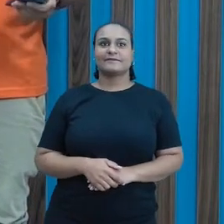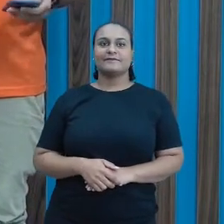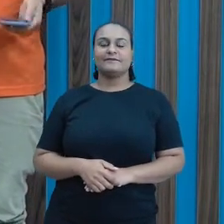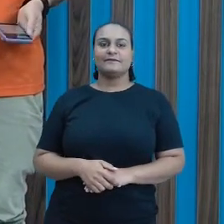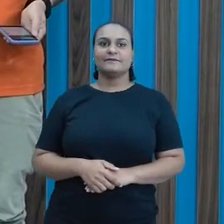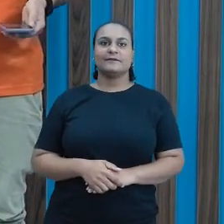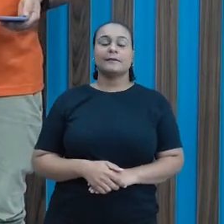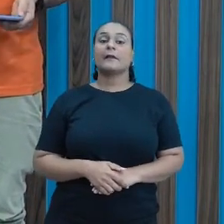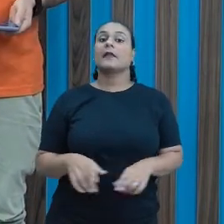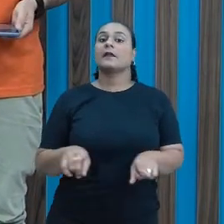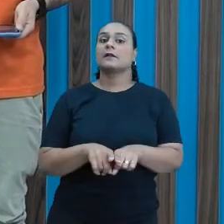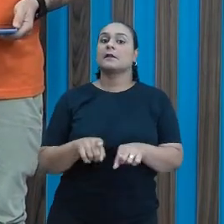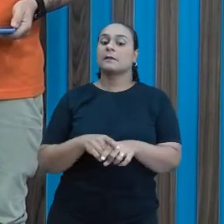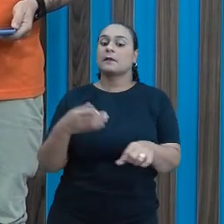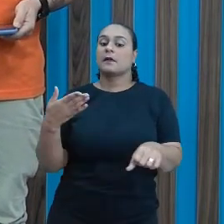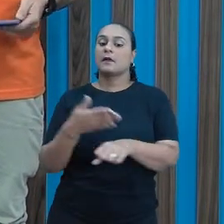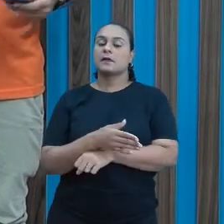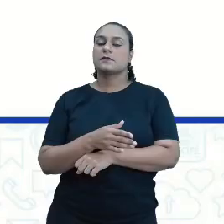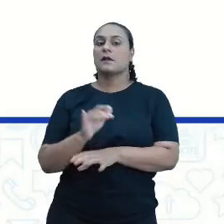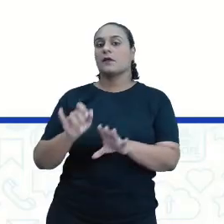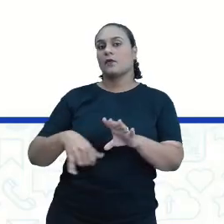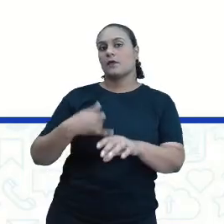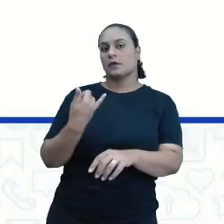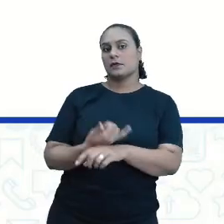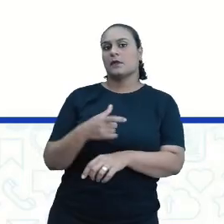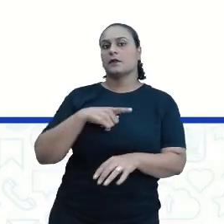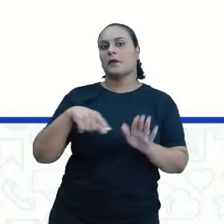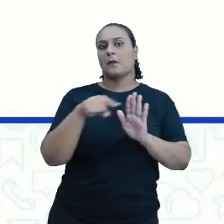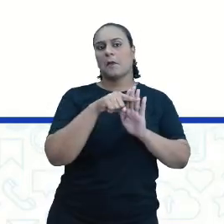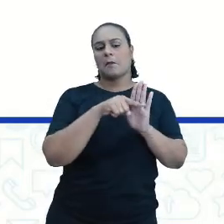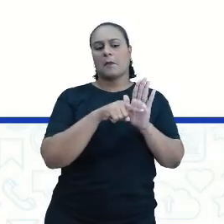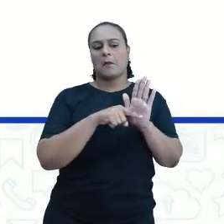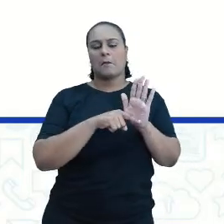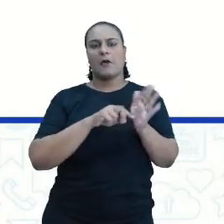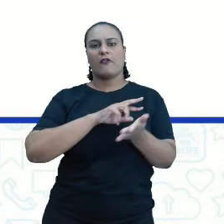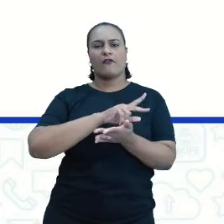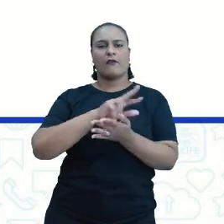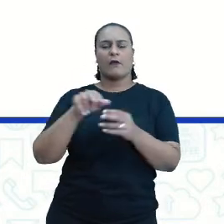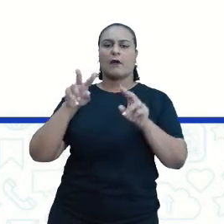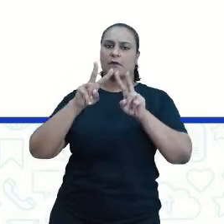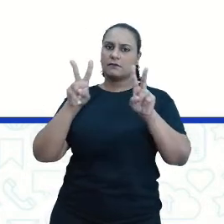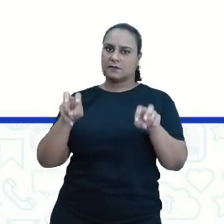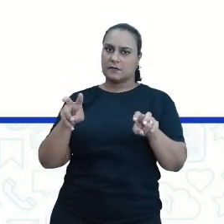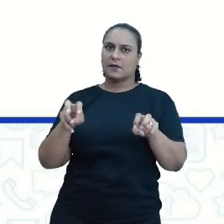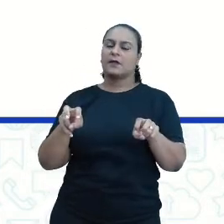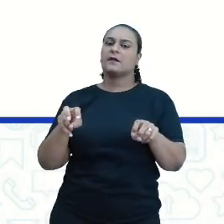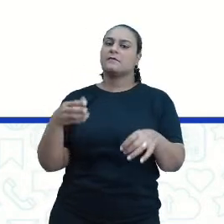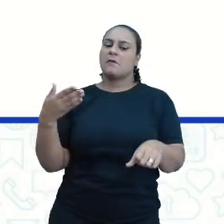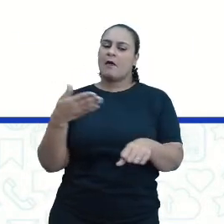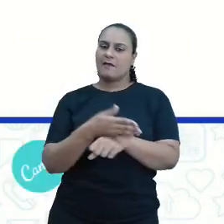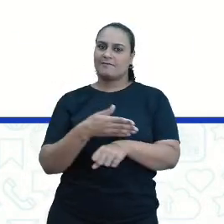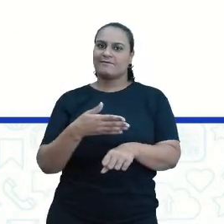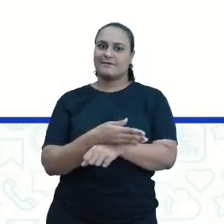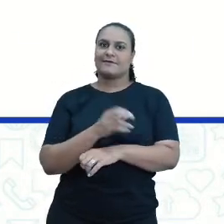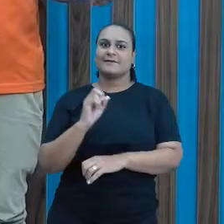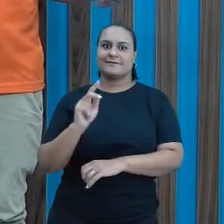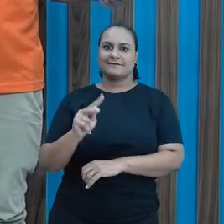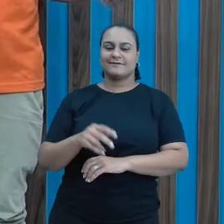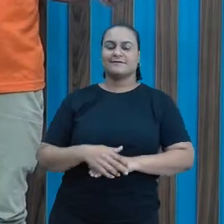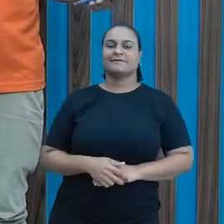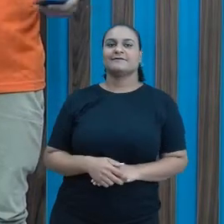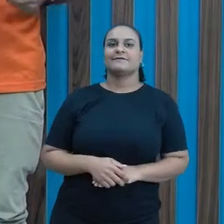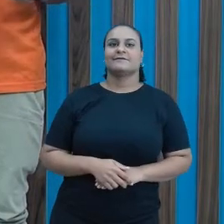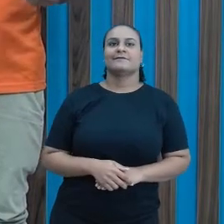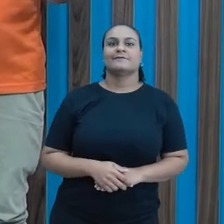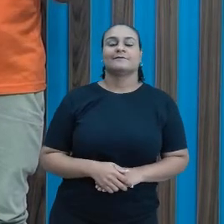E também visita lá nosso canal no YouTube, tem a playlist com diversos assuntos, vale a pena você dar uma passada por lá, ok? Então vamos